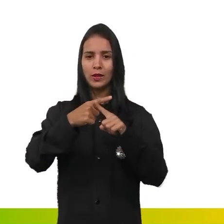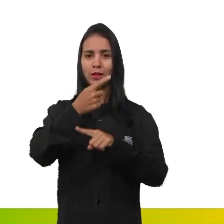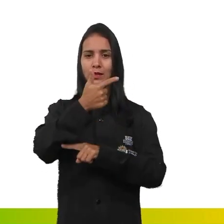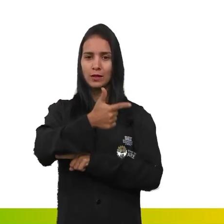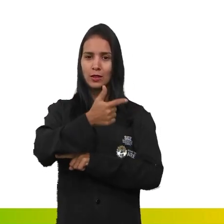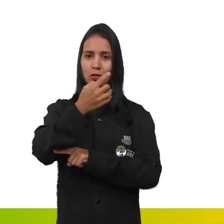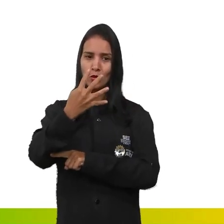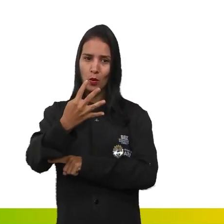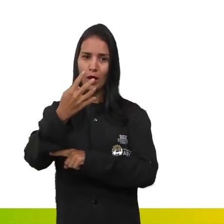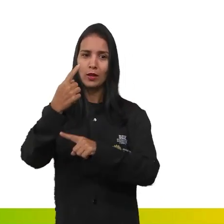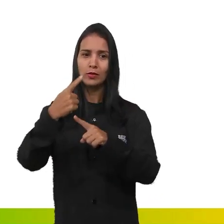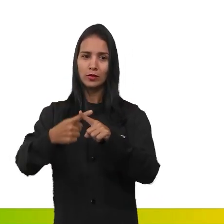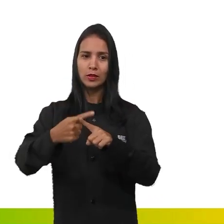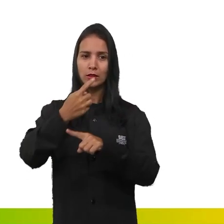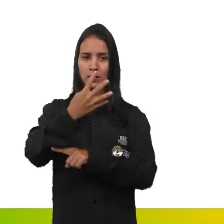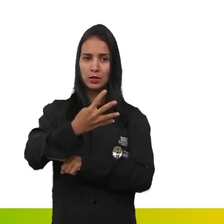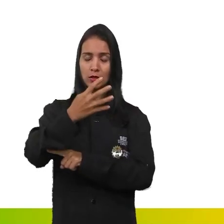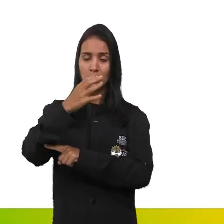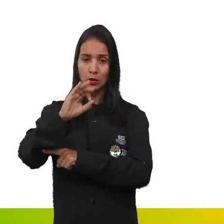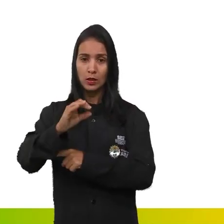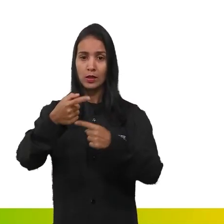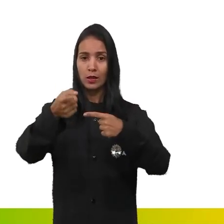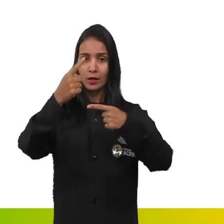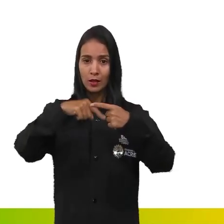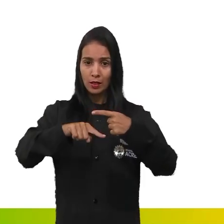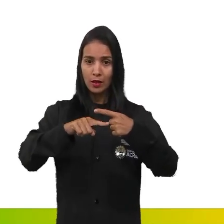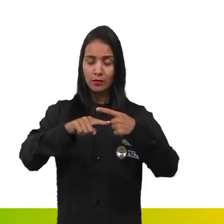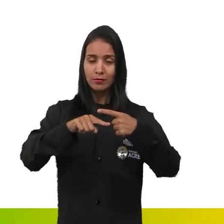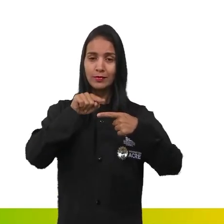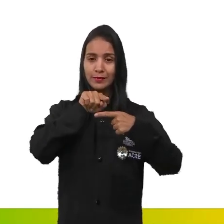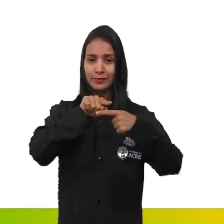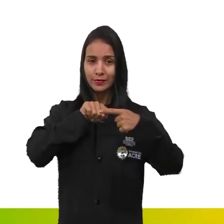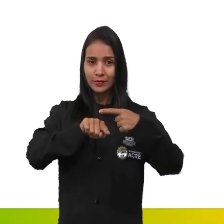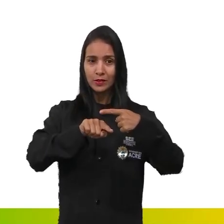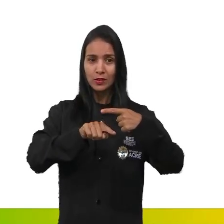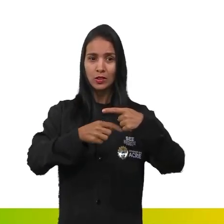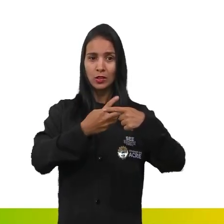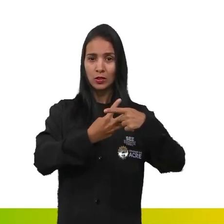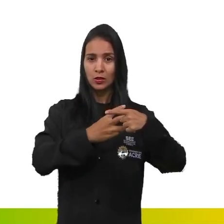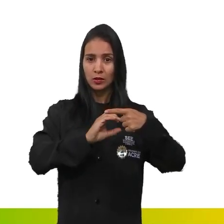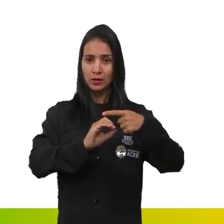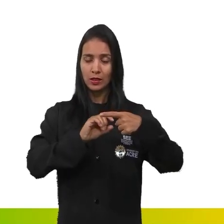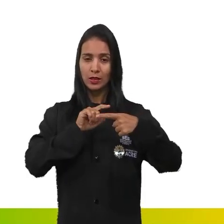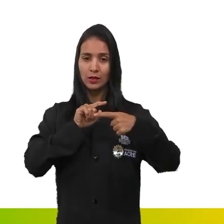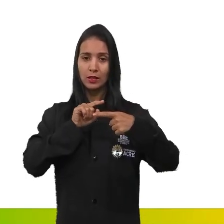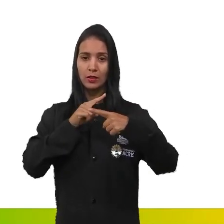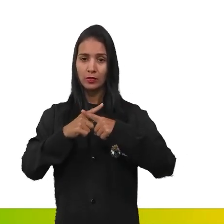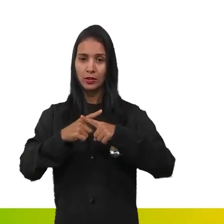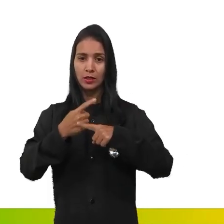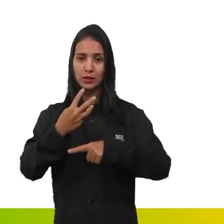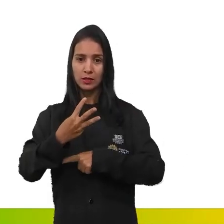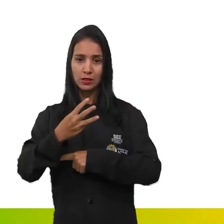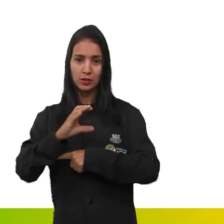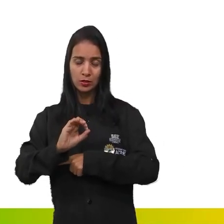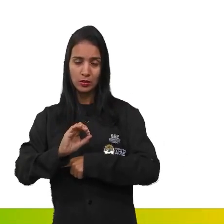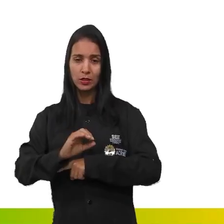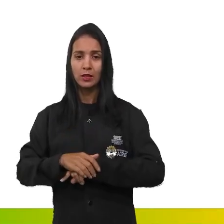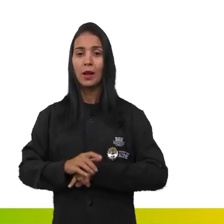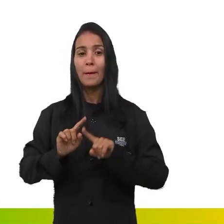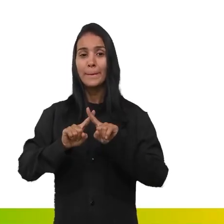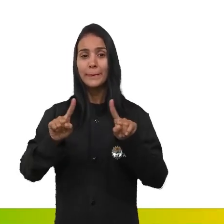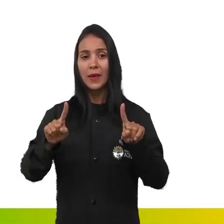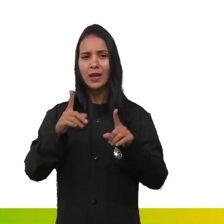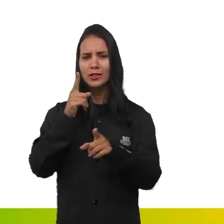30. Você pode multiplicar tudo se quiser ou fazer simplificações. De todo modo, você vai